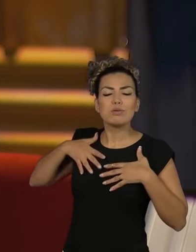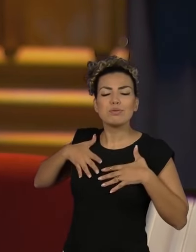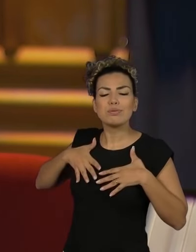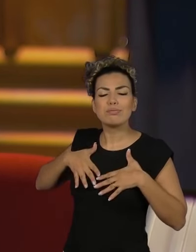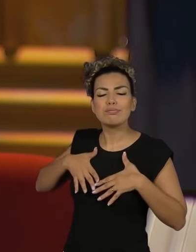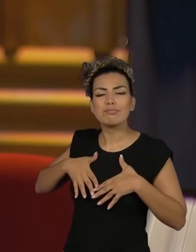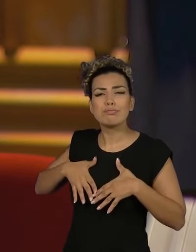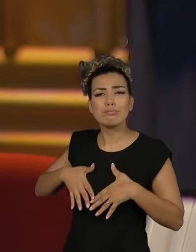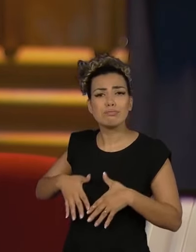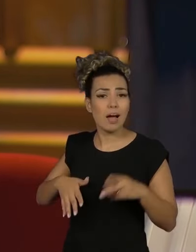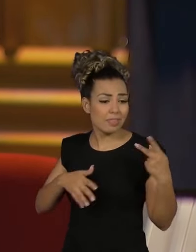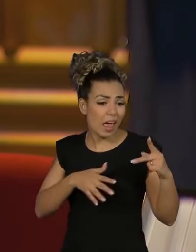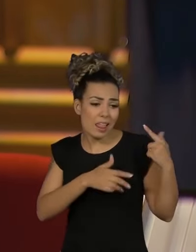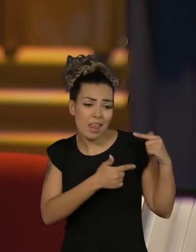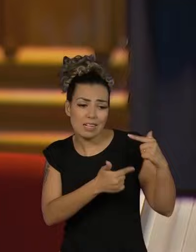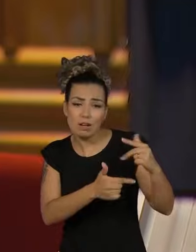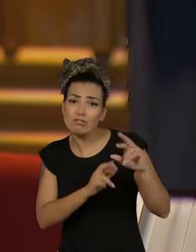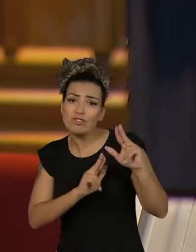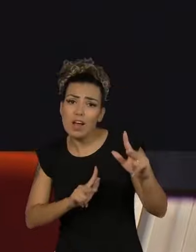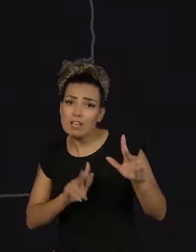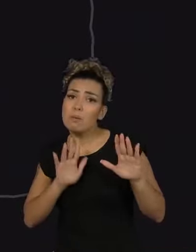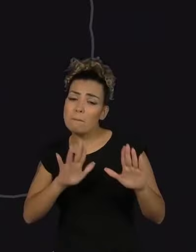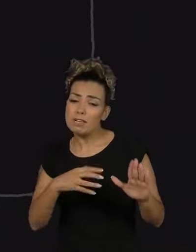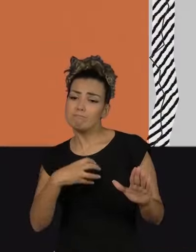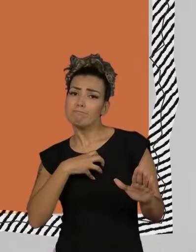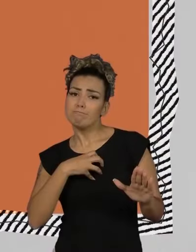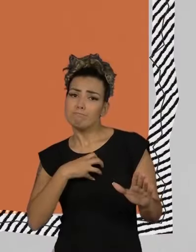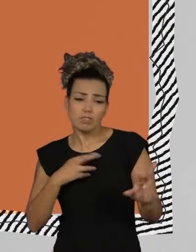fora da tradição, que é a minha.